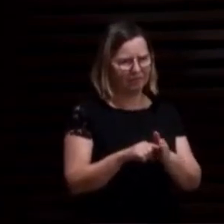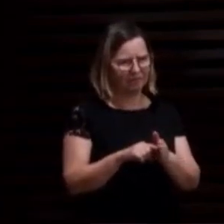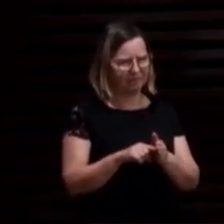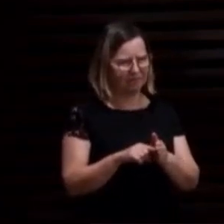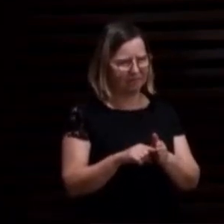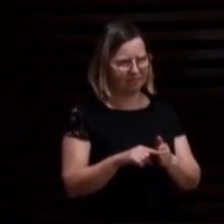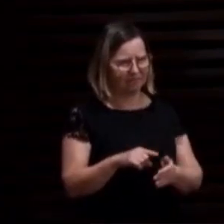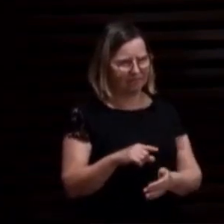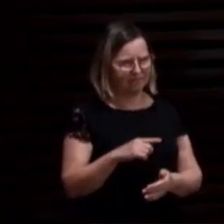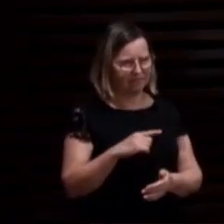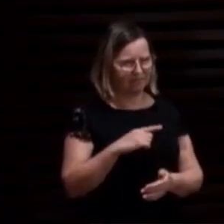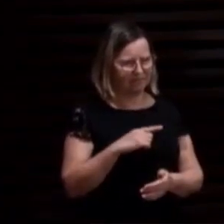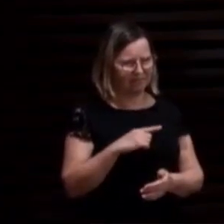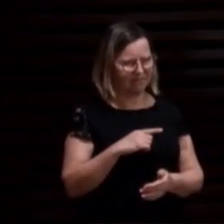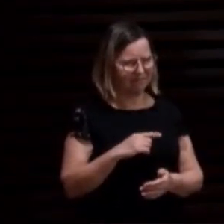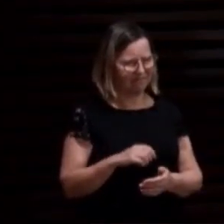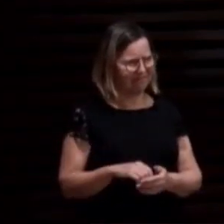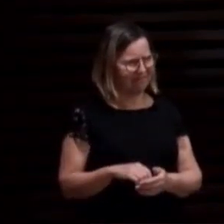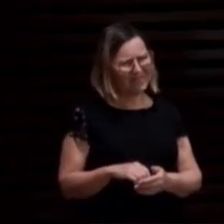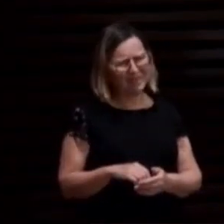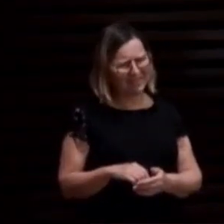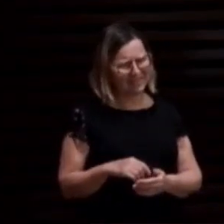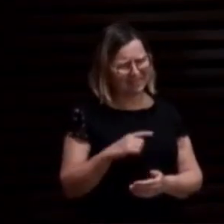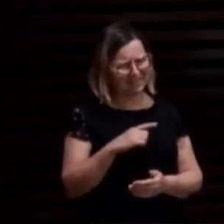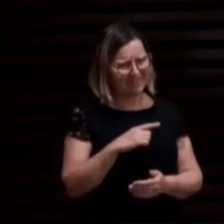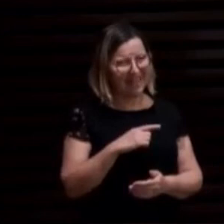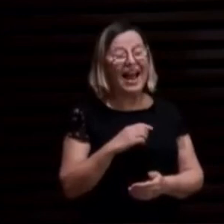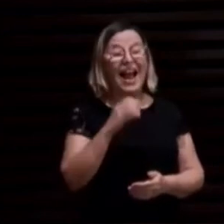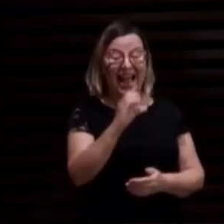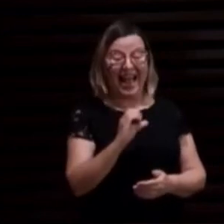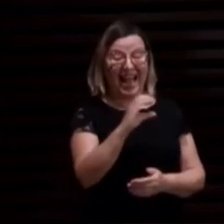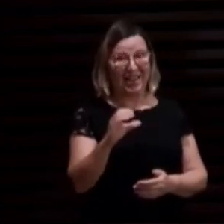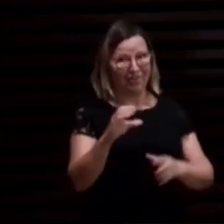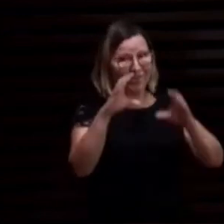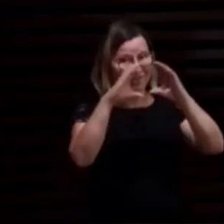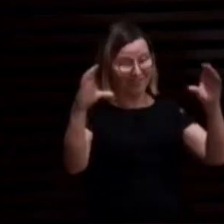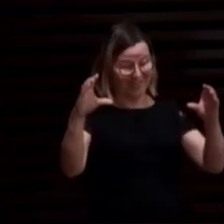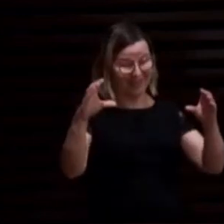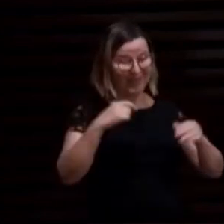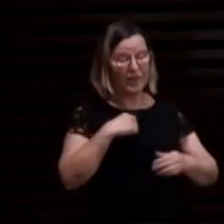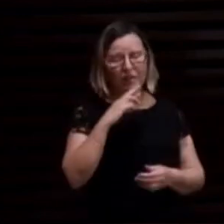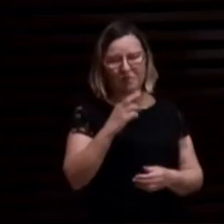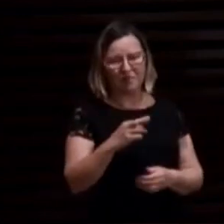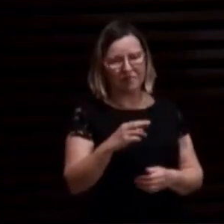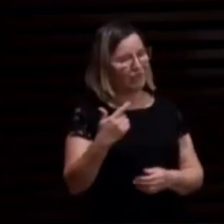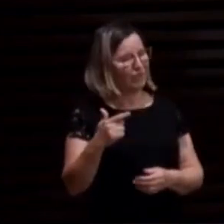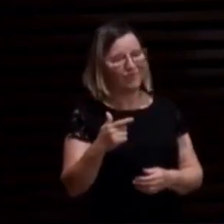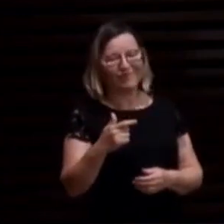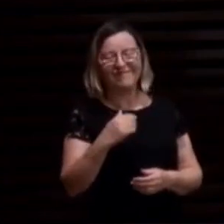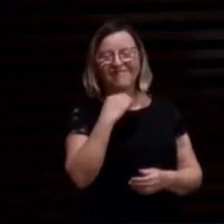E eu respondo a provocação da pessoa: não tem católico no céu. Não tem nenhum católico no